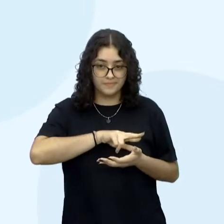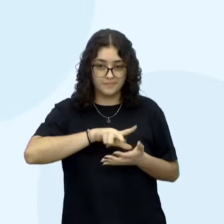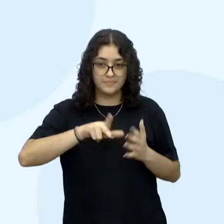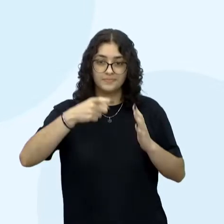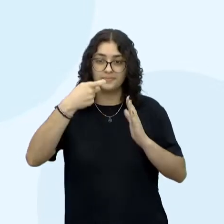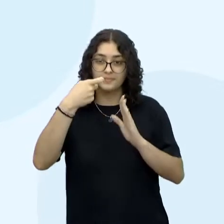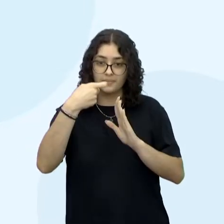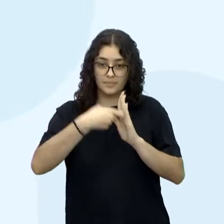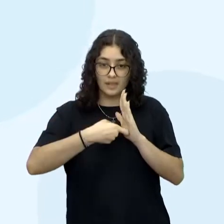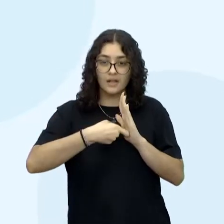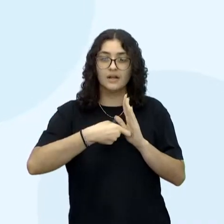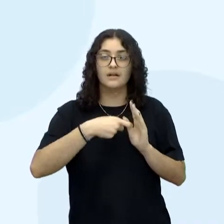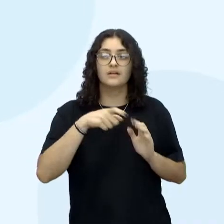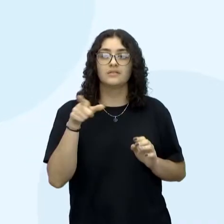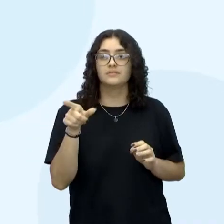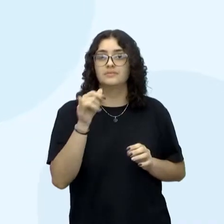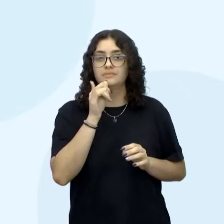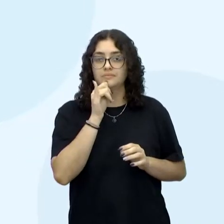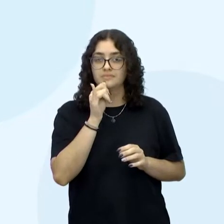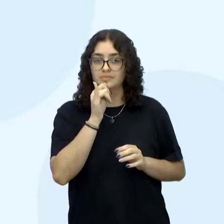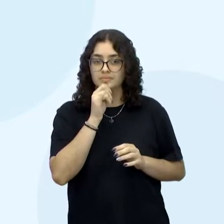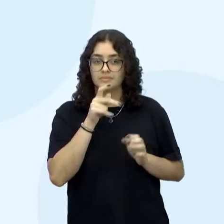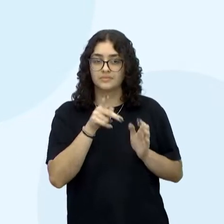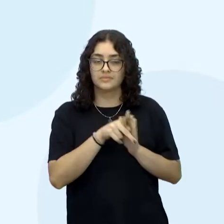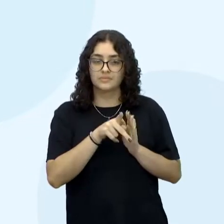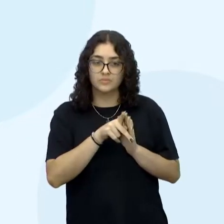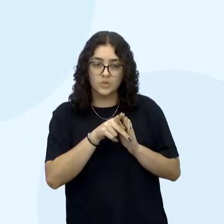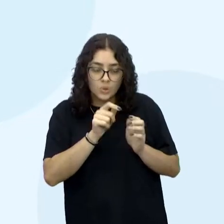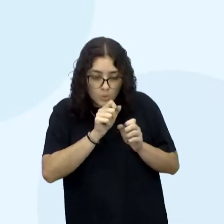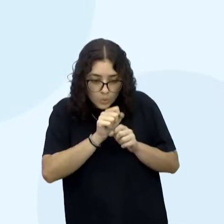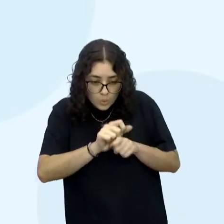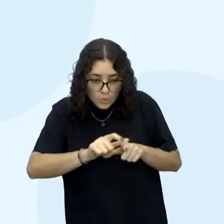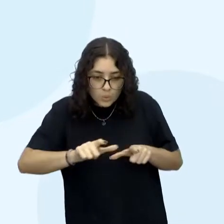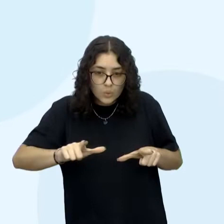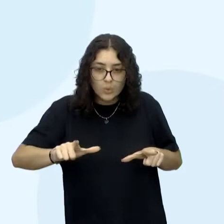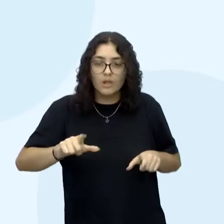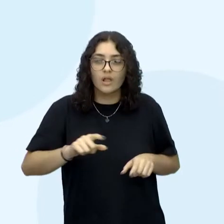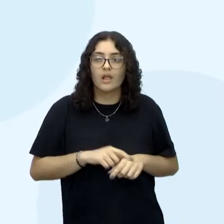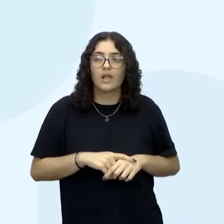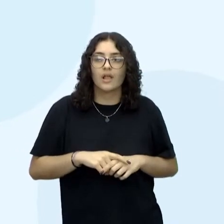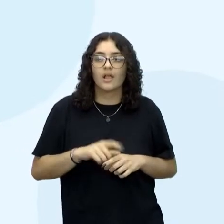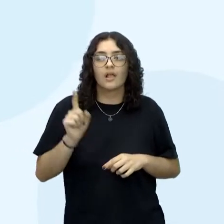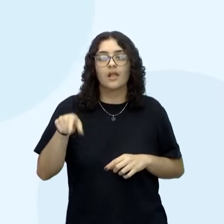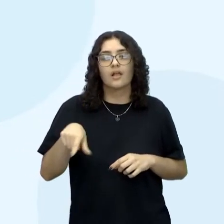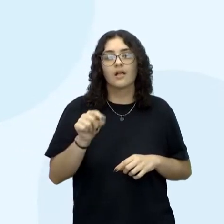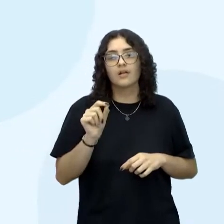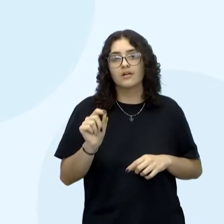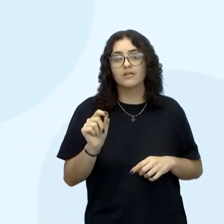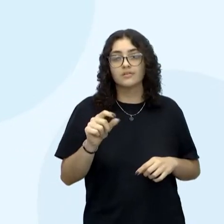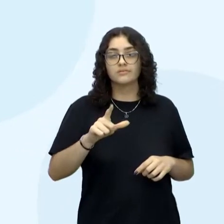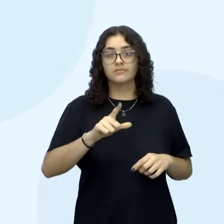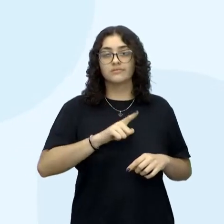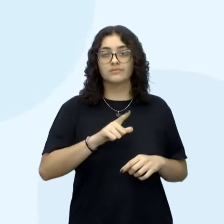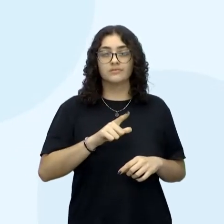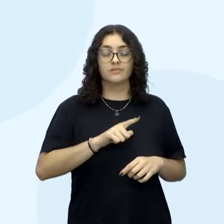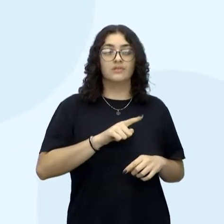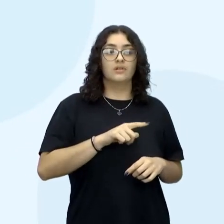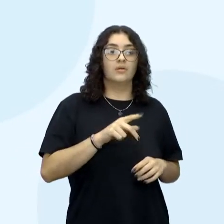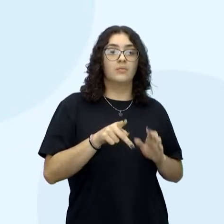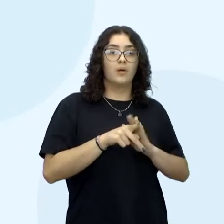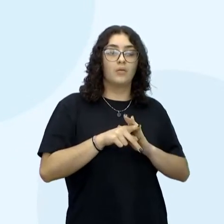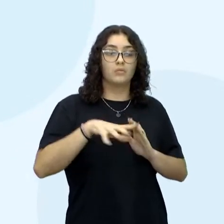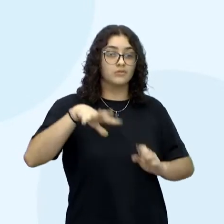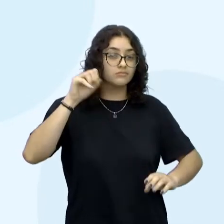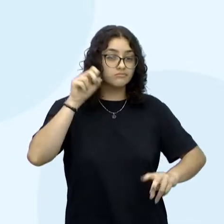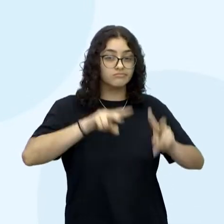diversos textos, dentre eles Os Sertões, de Euclides da Cunha, entrega uma ótima experiência para o